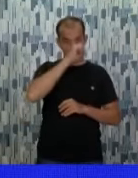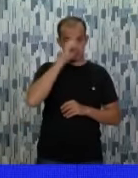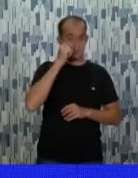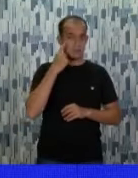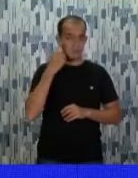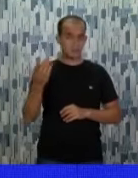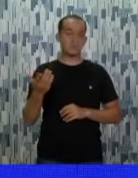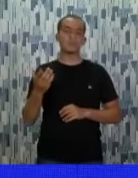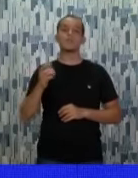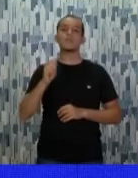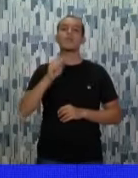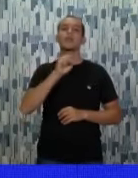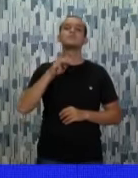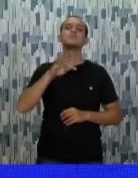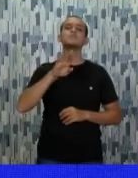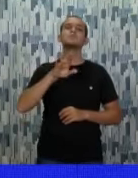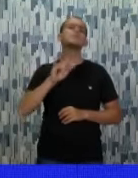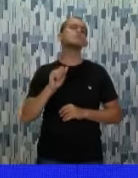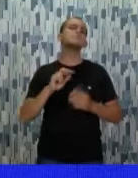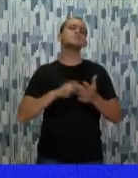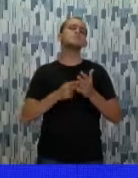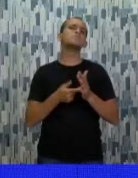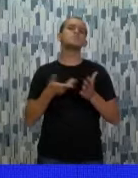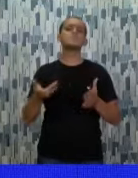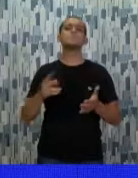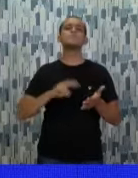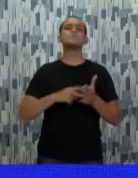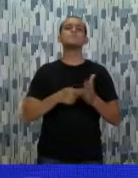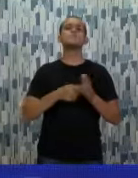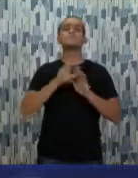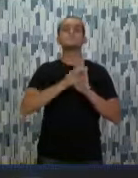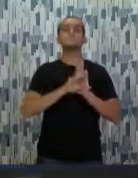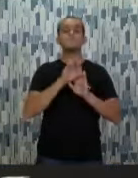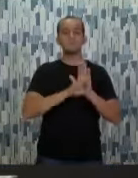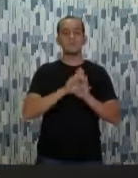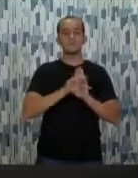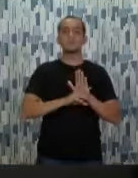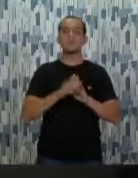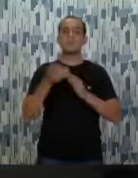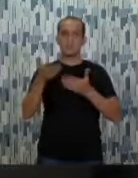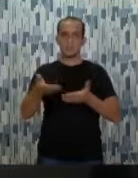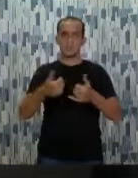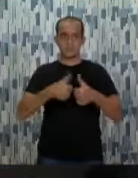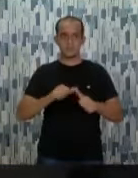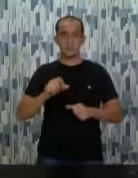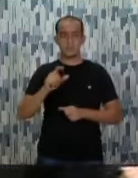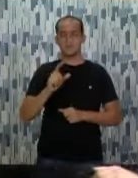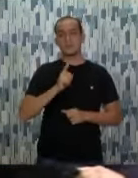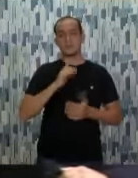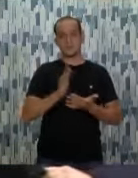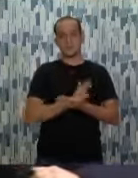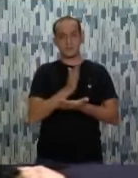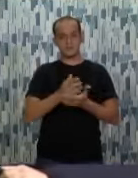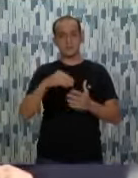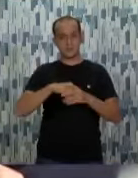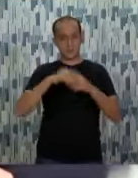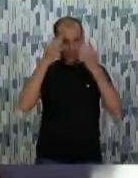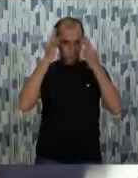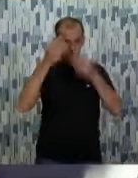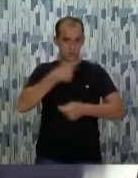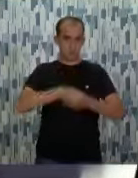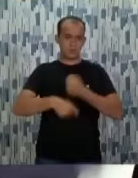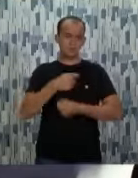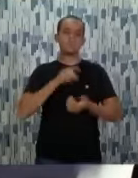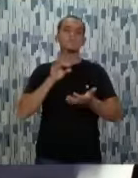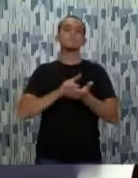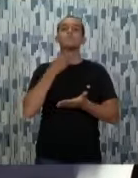lá, assimétrica. O que significa isso? Assimétrica vem do conceito de Nassim Taleb, do Antifrágil, o livro, Teoria Econômica, que, na verdade,